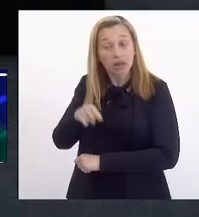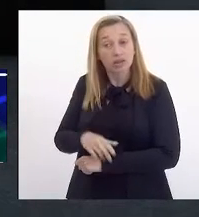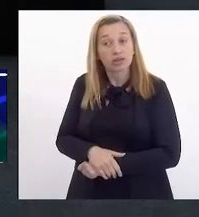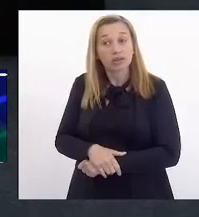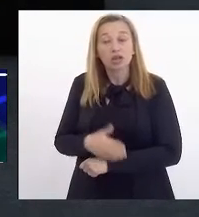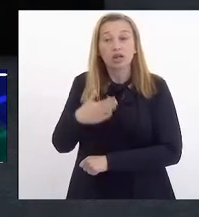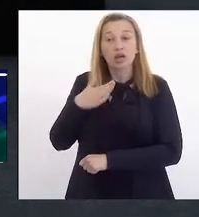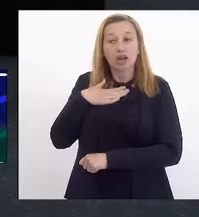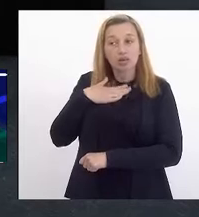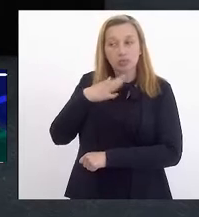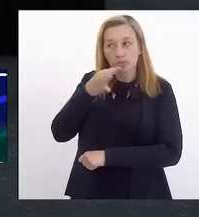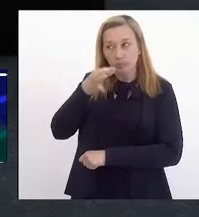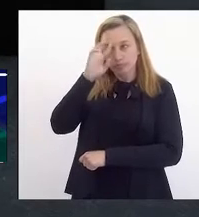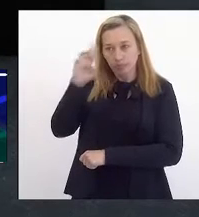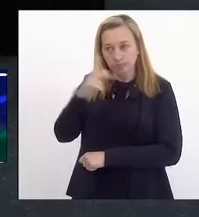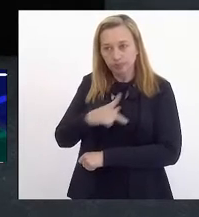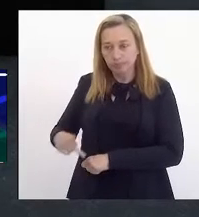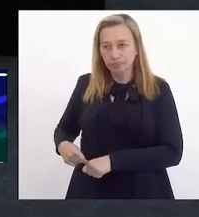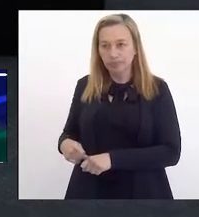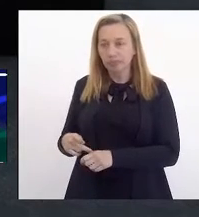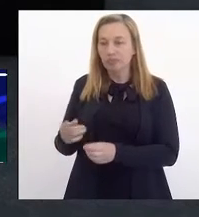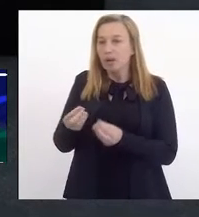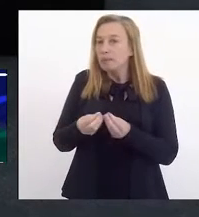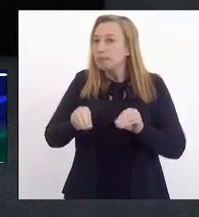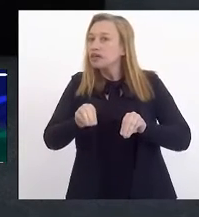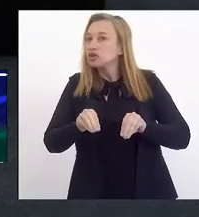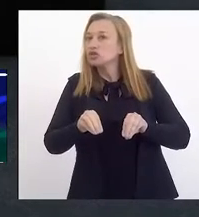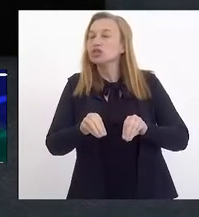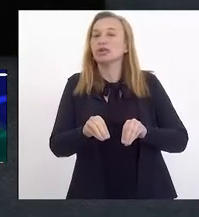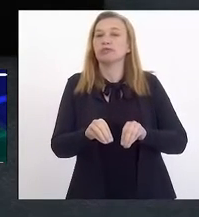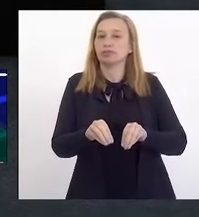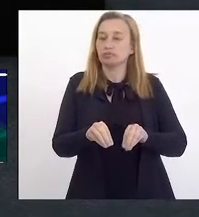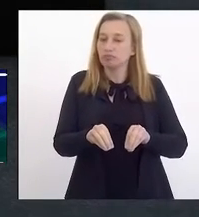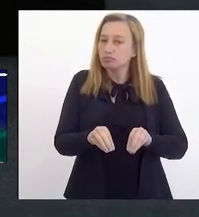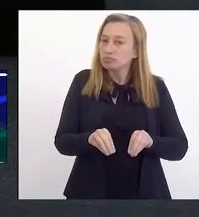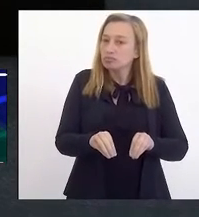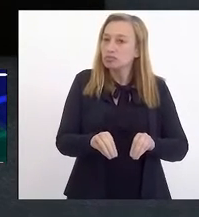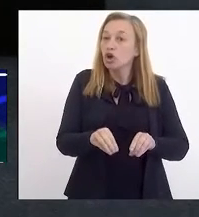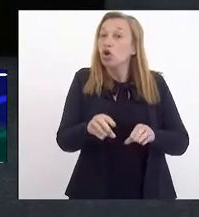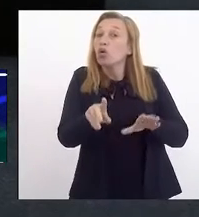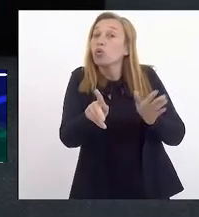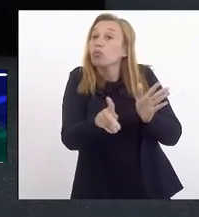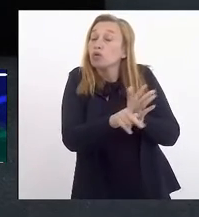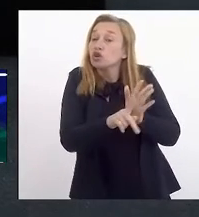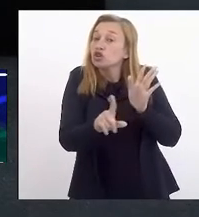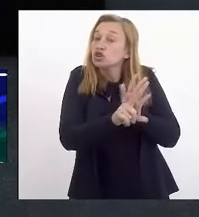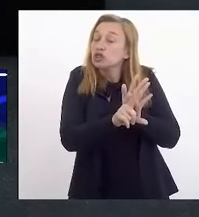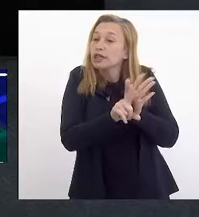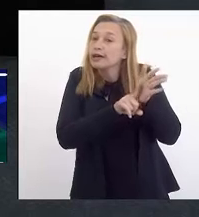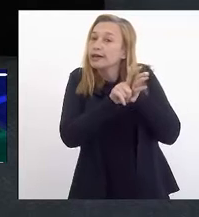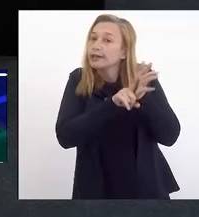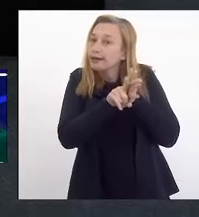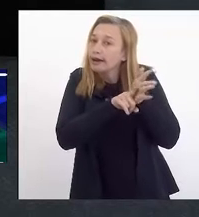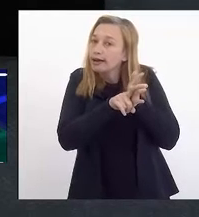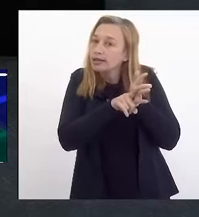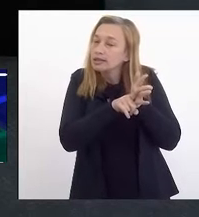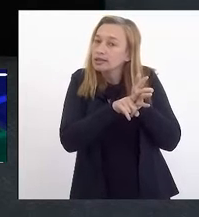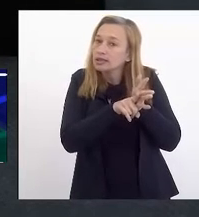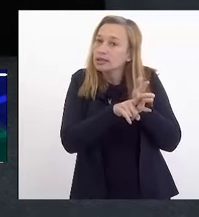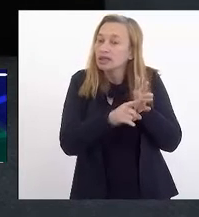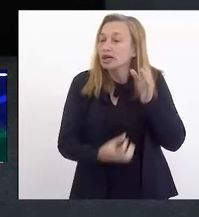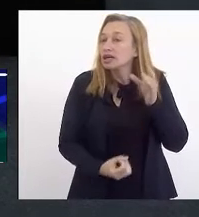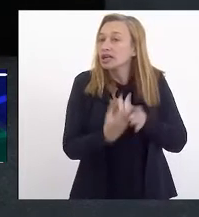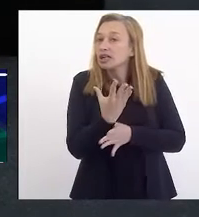o meu parecer, senhor presidente, é pela prejudicabilidade. O projeto de lei em análise pretende